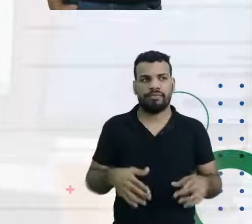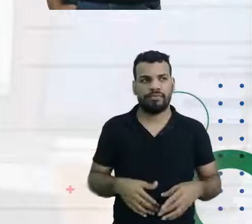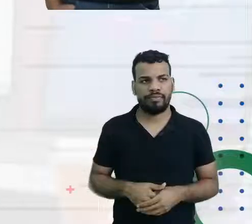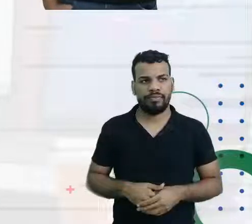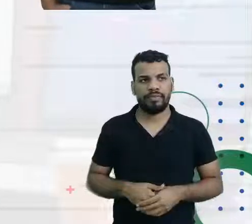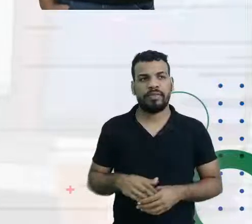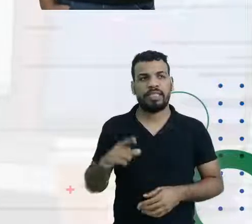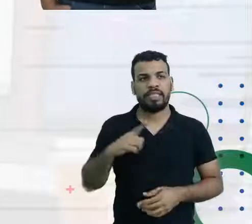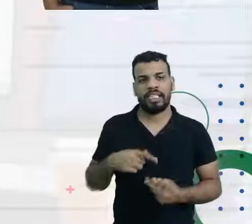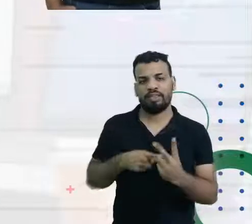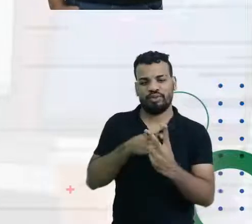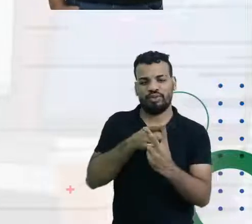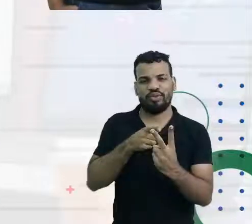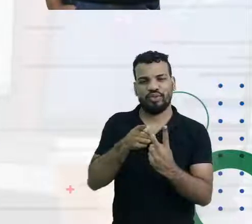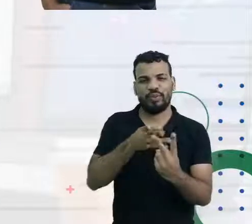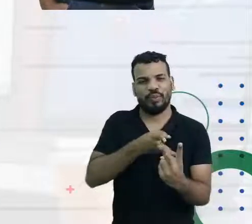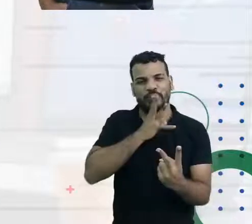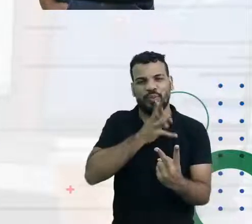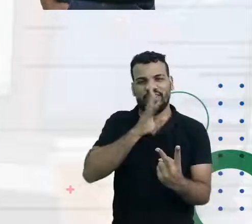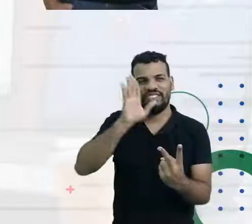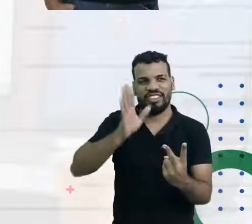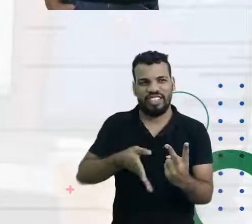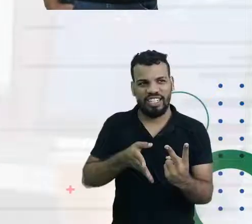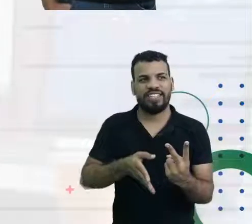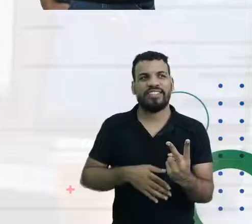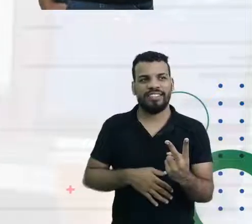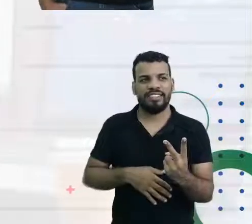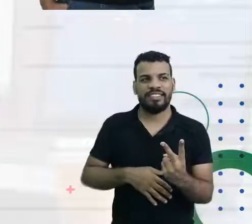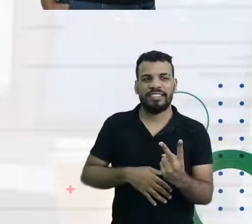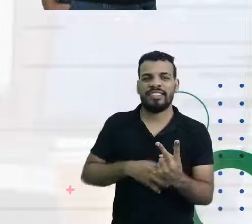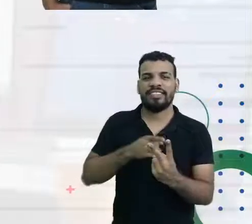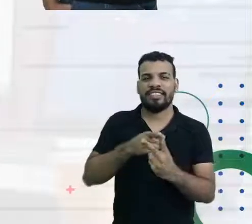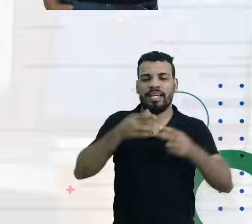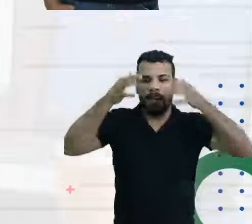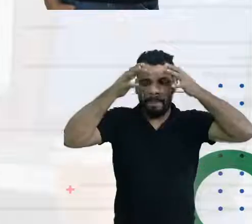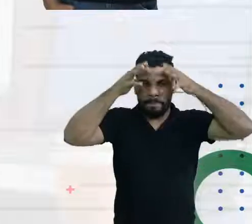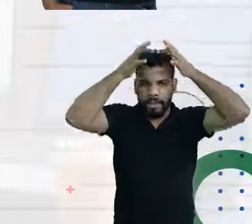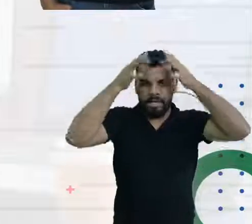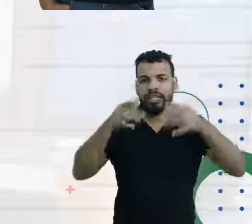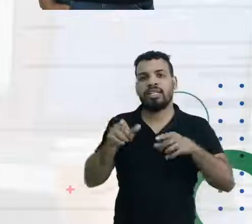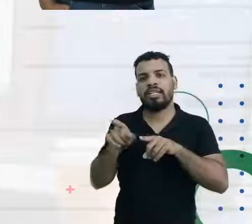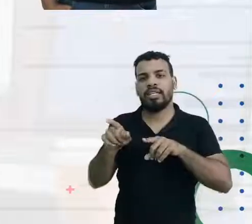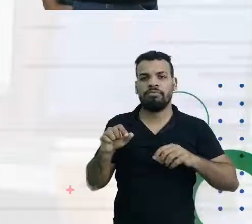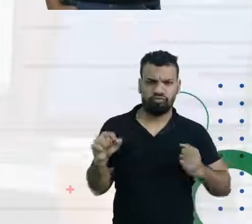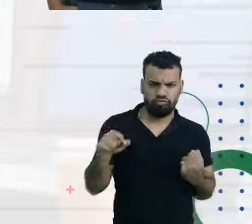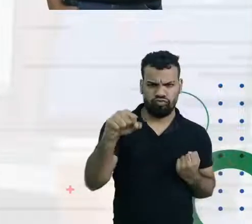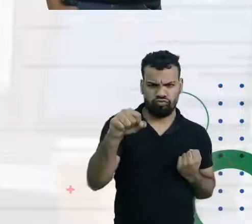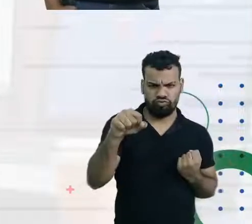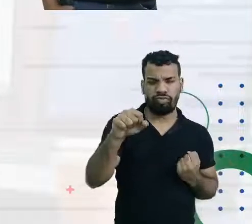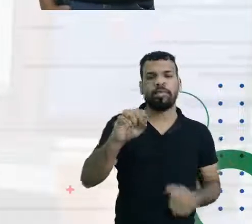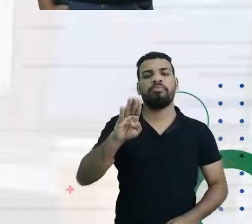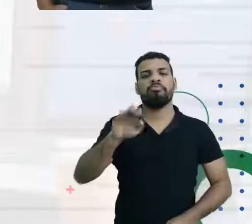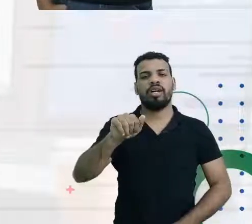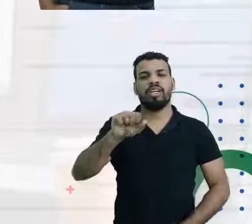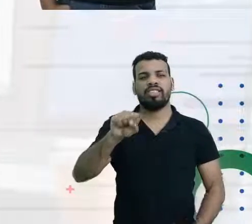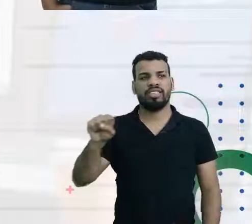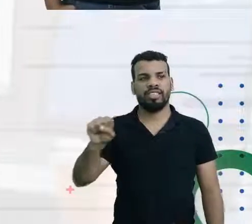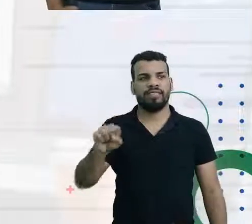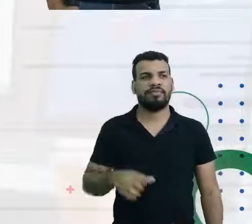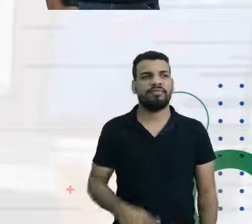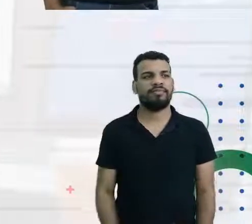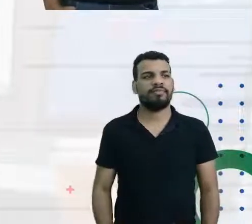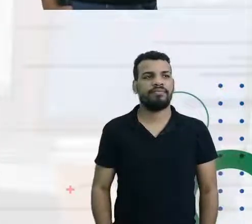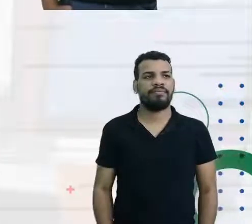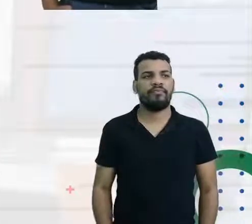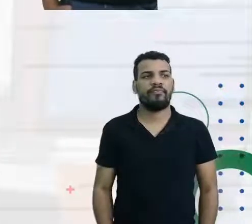gente tem dois personagens bem conhecidos aqui, o Chapeleiro Maluco e o Buzz. Do lado deles, os primeiros concepts.